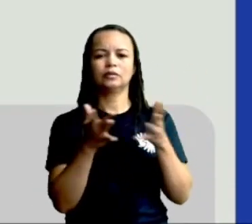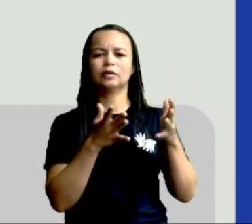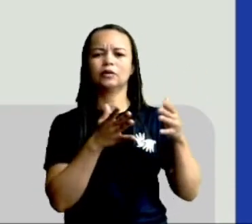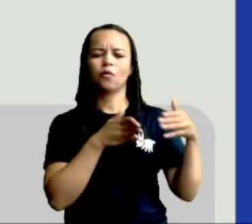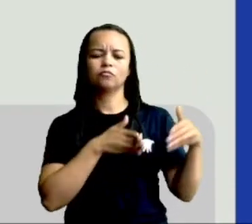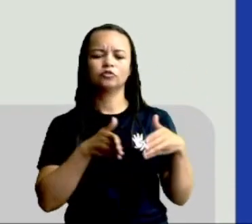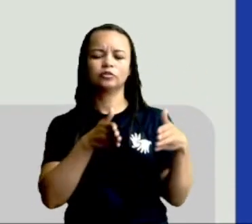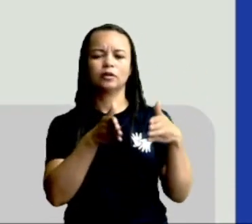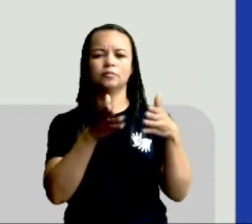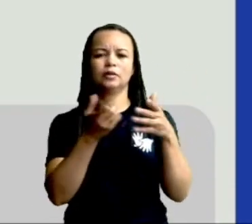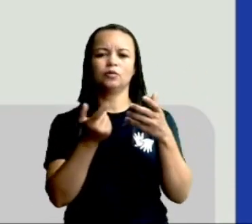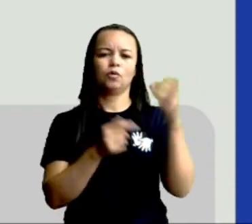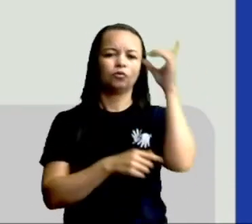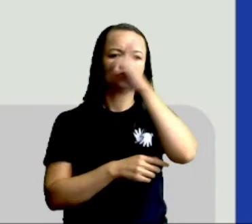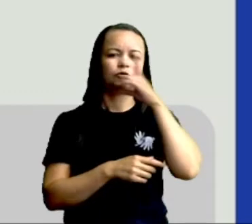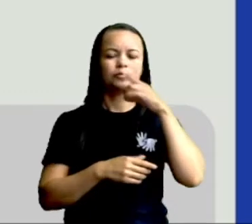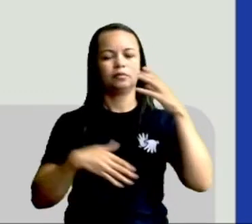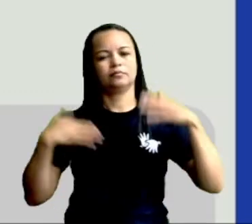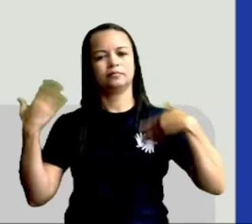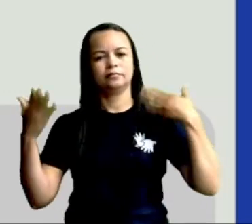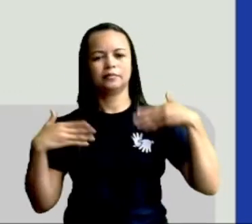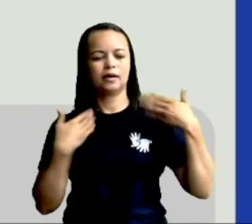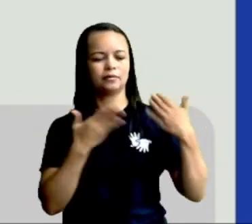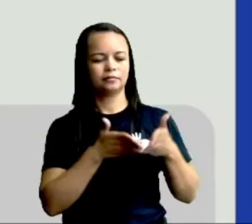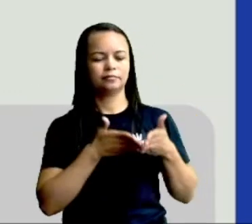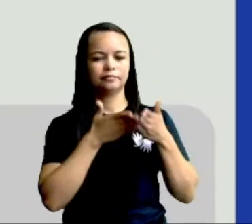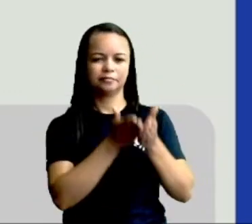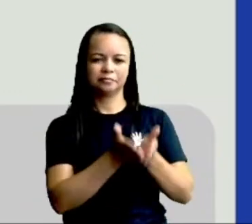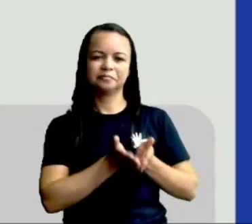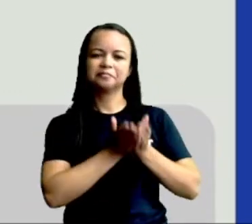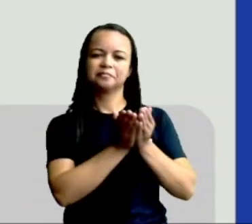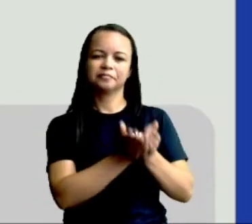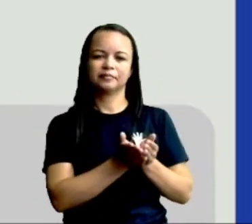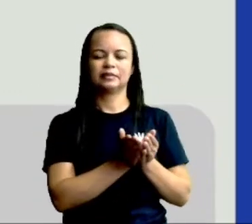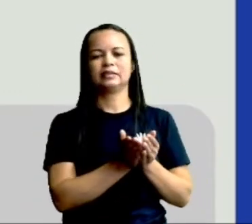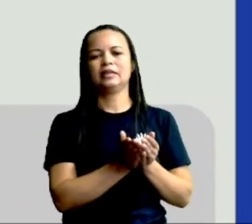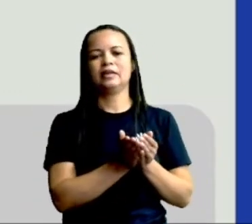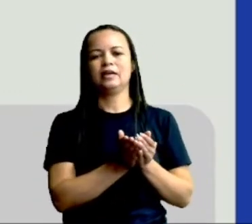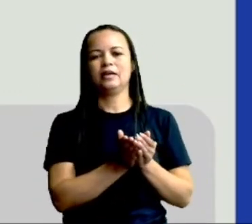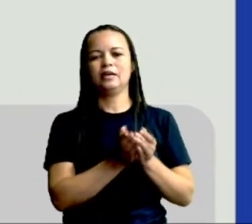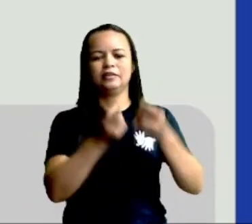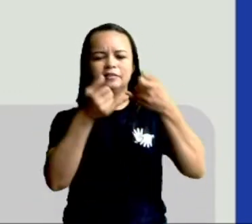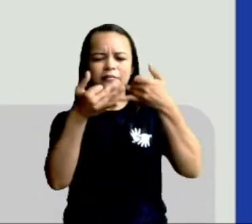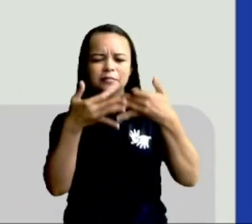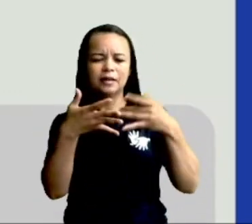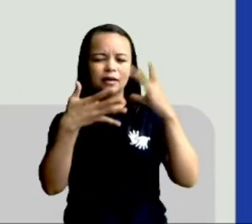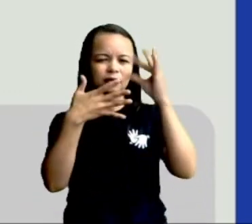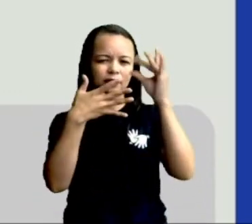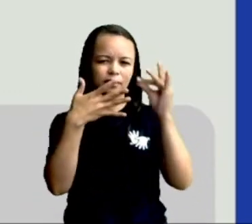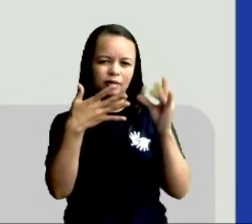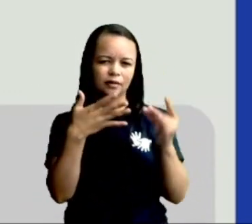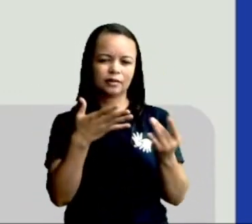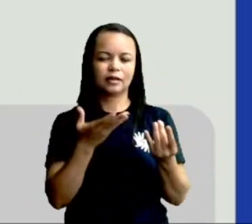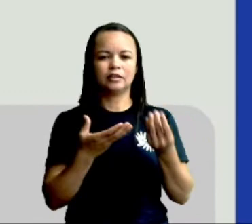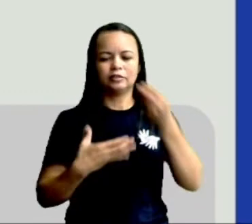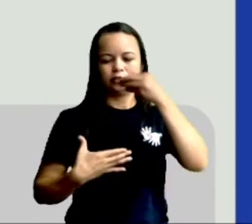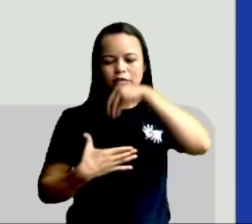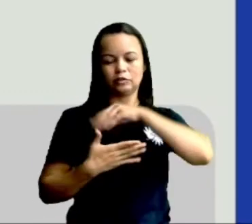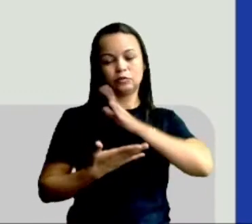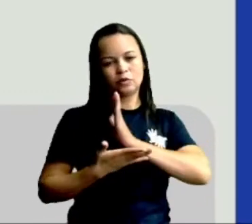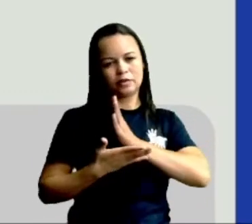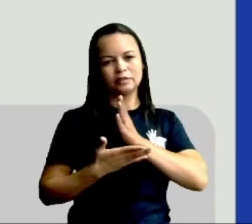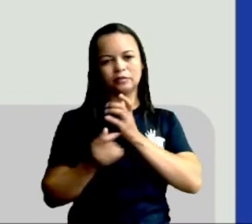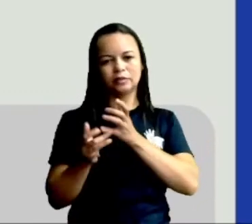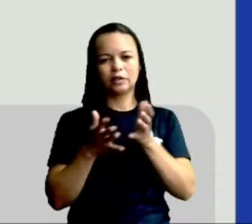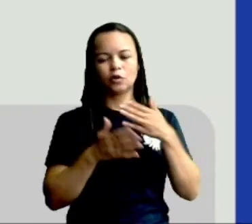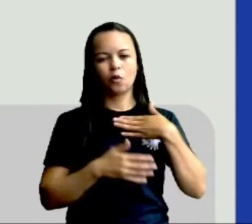as Campinas aos domingos ia passear de Canoa então ele fala de cada detalhe do lugar do coração dele que ele gostava